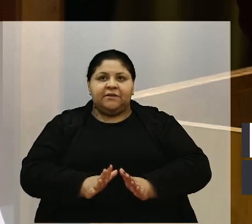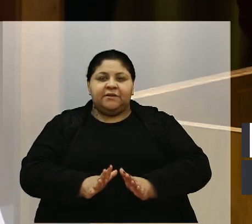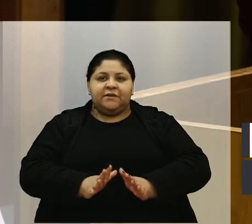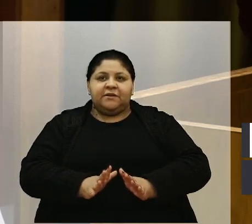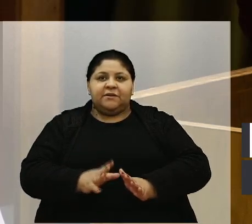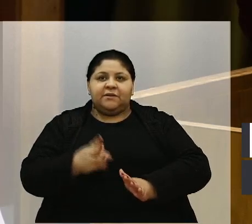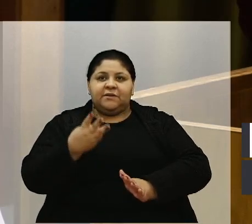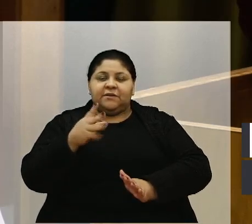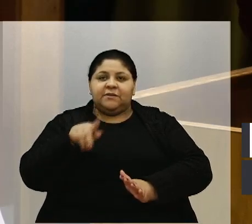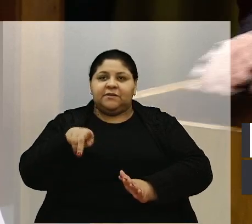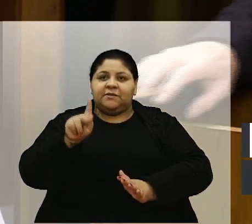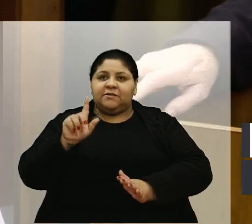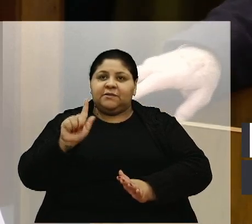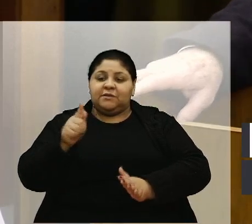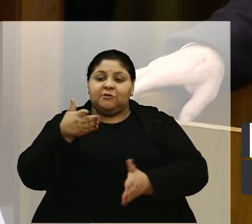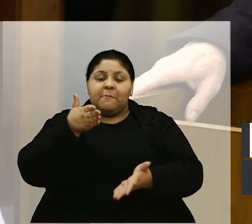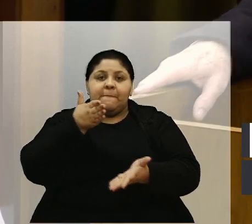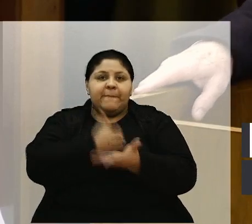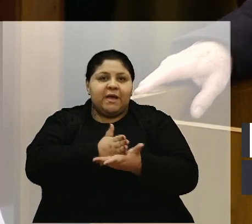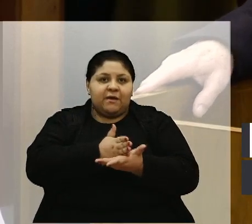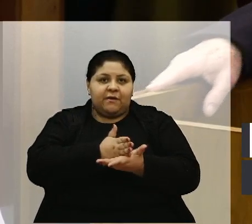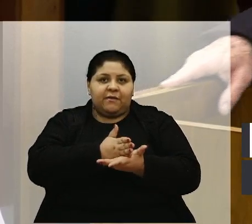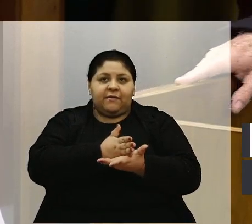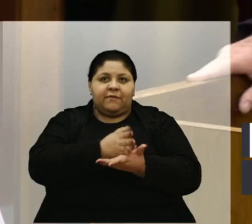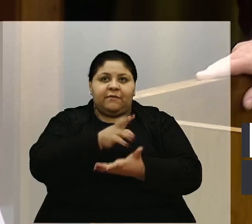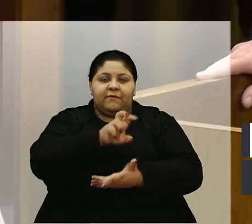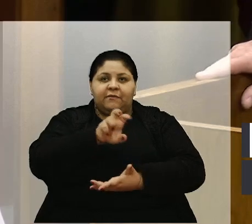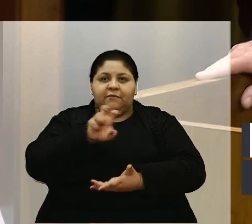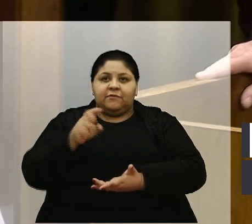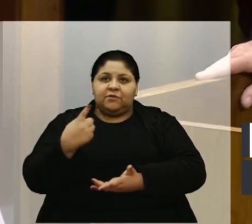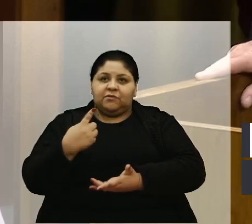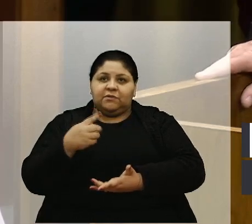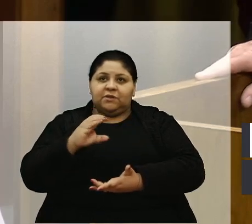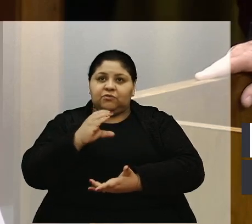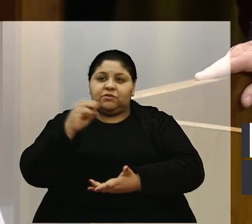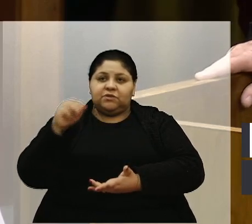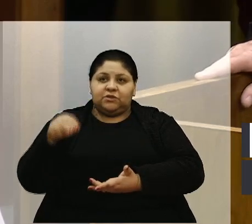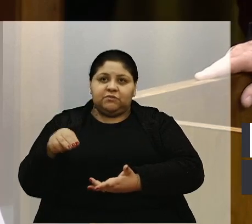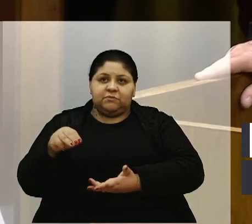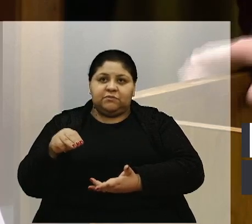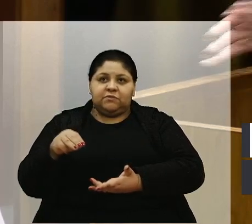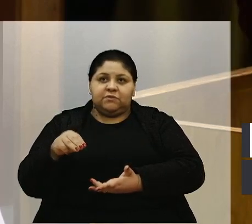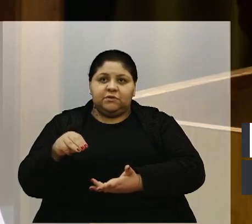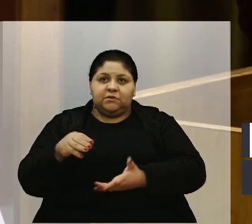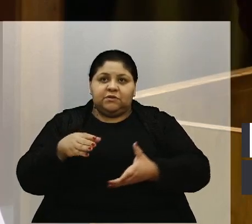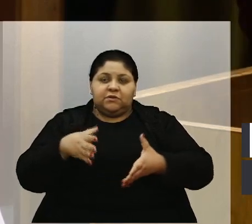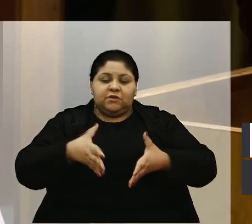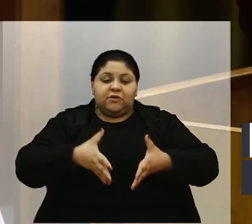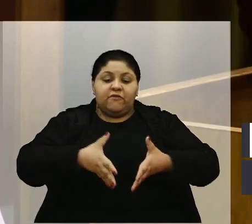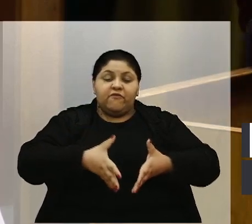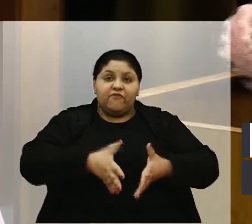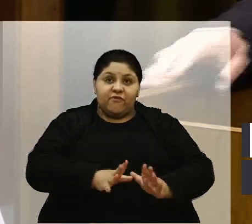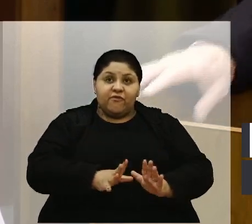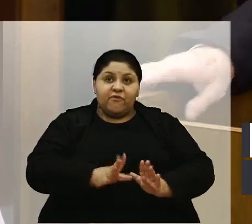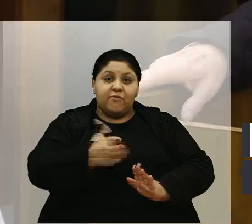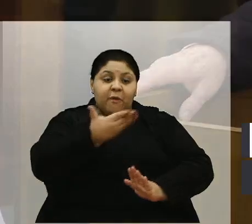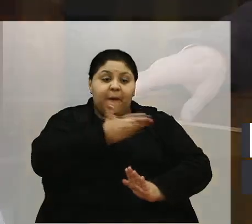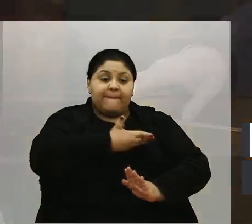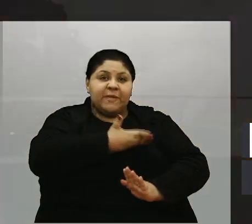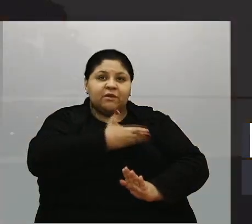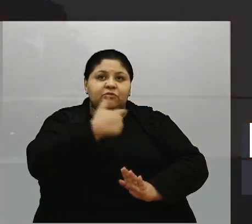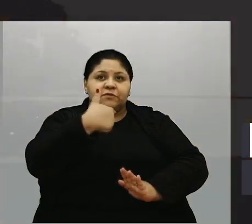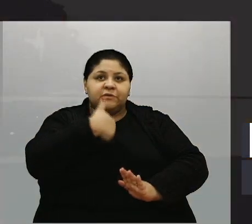3,5 kg, 51 centímetros. Ela é filha, por coincidência, de amigos